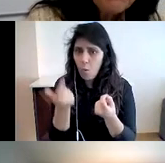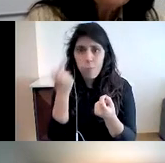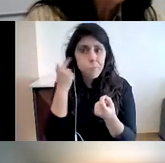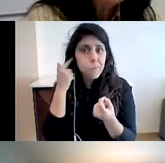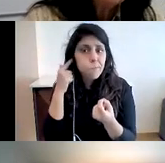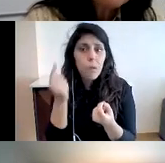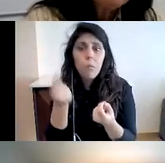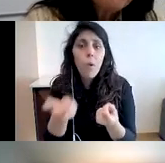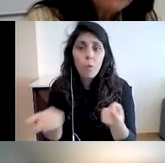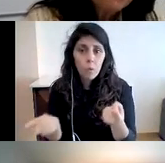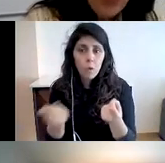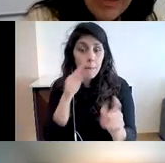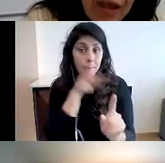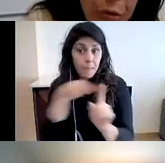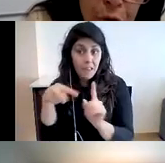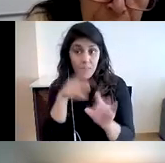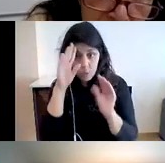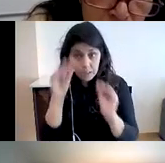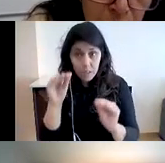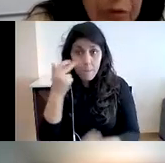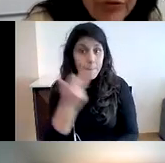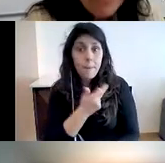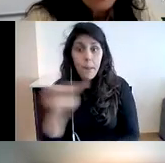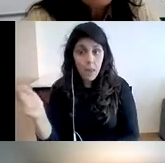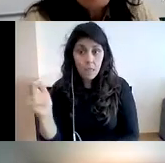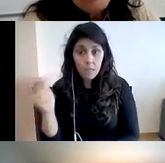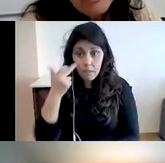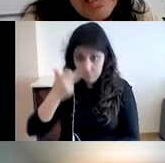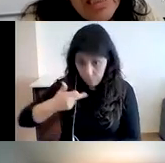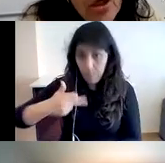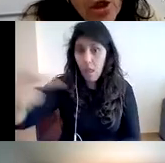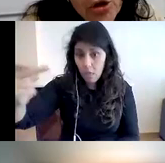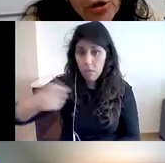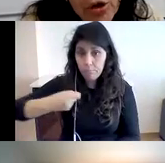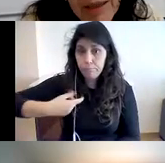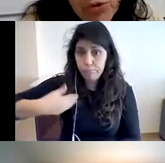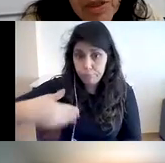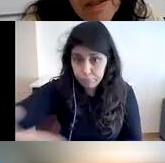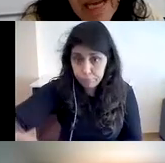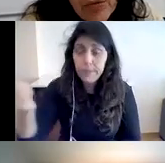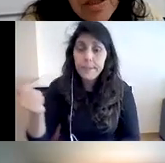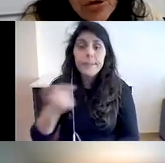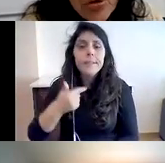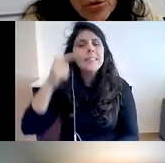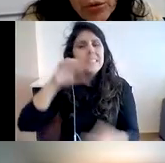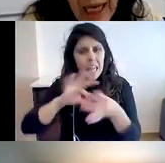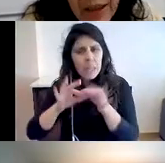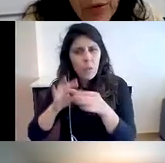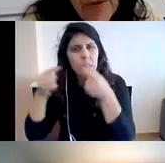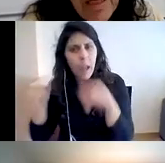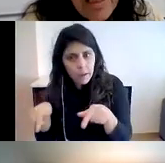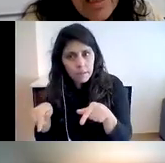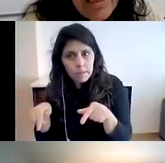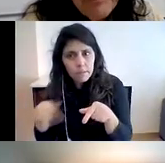numa perspectiva de educação permanente, qual é o sentido que faz nós continuarmos a pensar o ensino